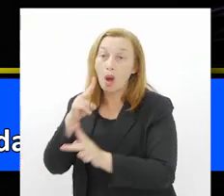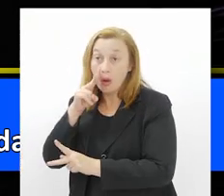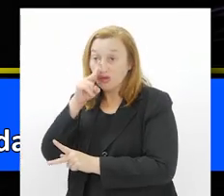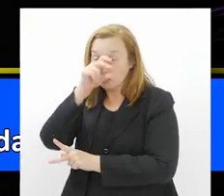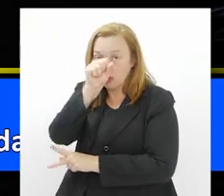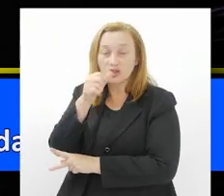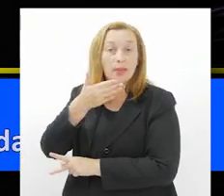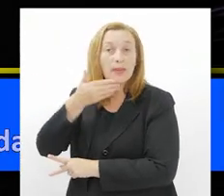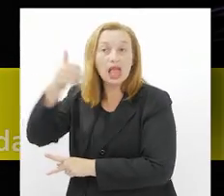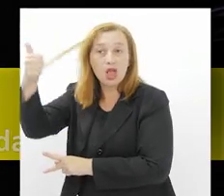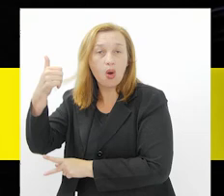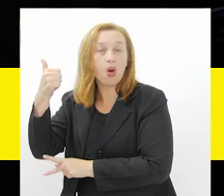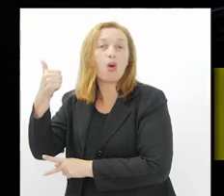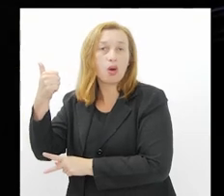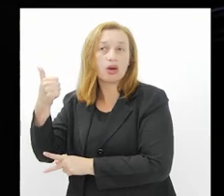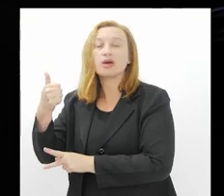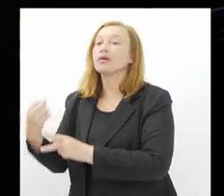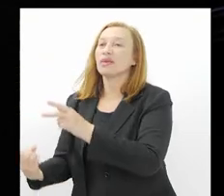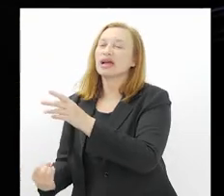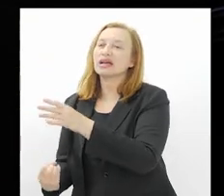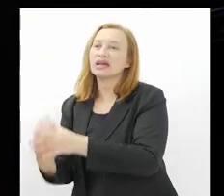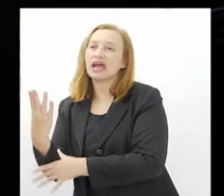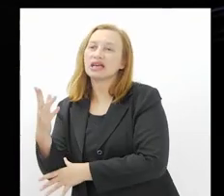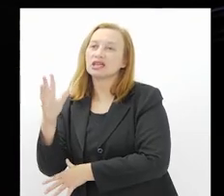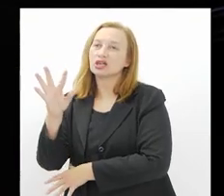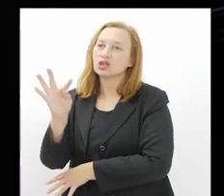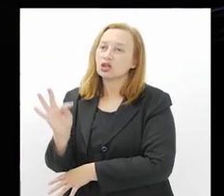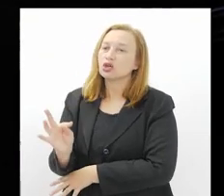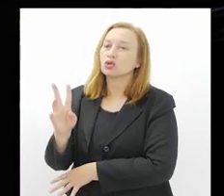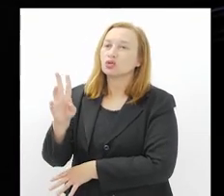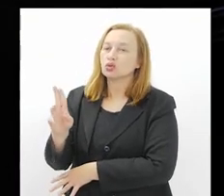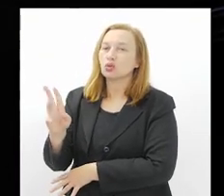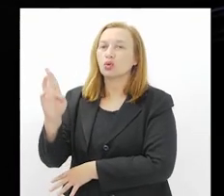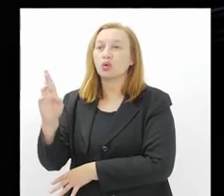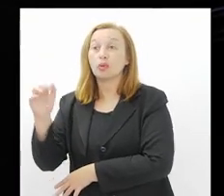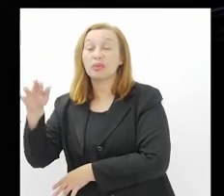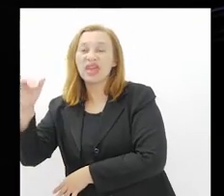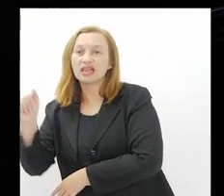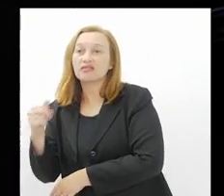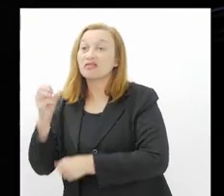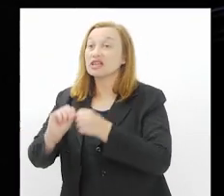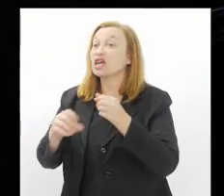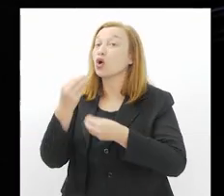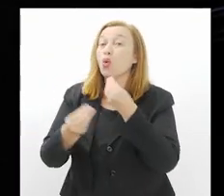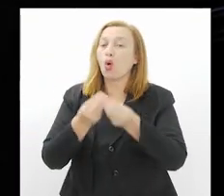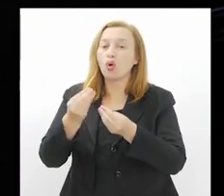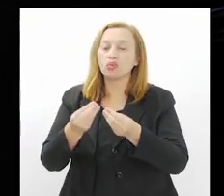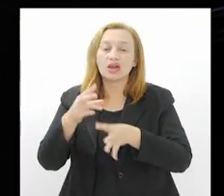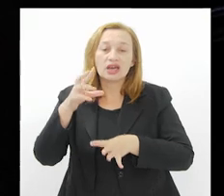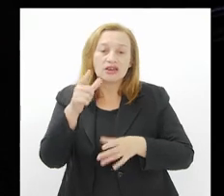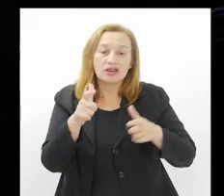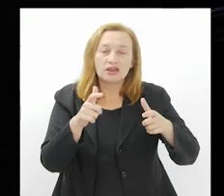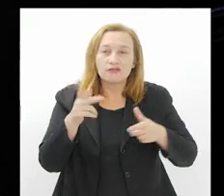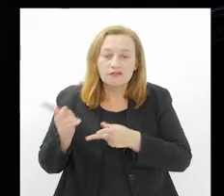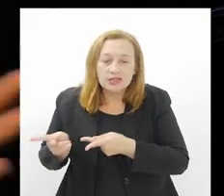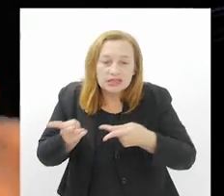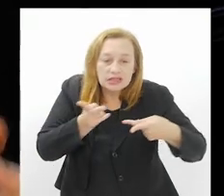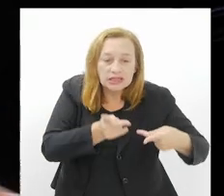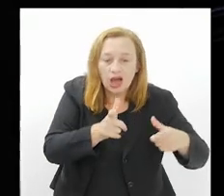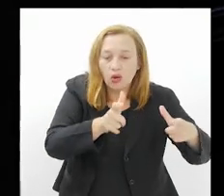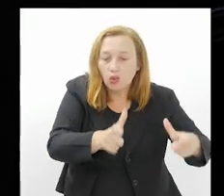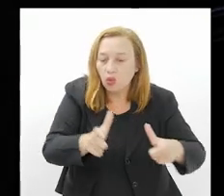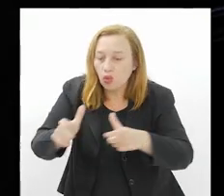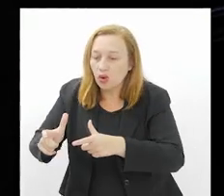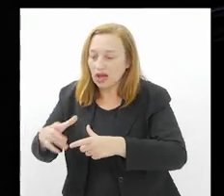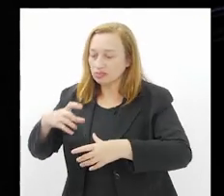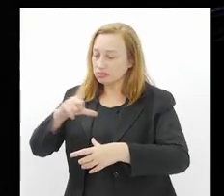vento razoável, né, para que seja viável para que você instale essas turbinas. E isso é feito como? Né? Você tem visitas de